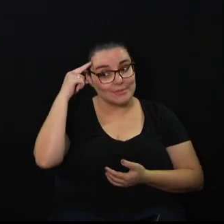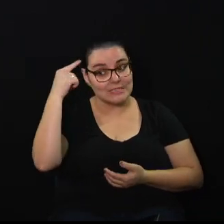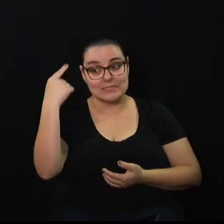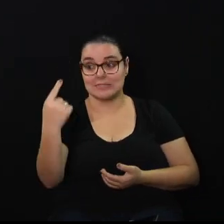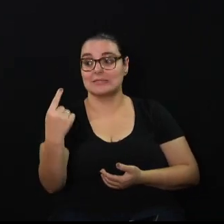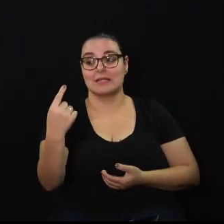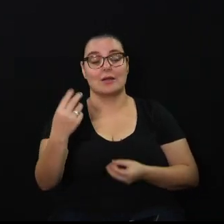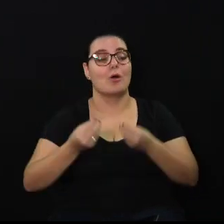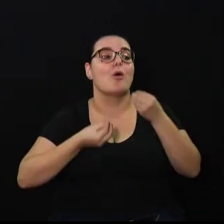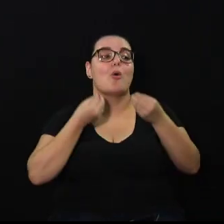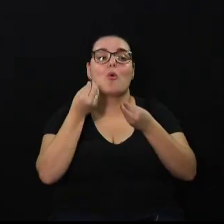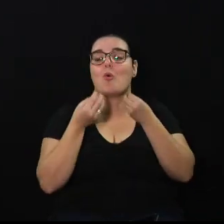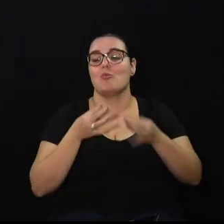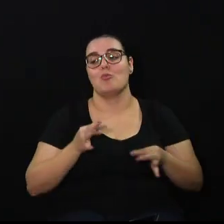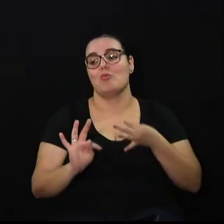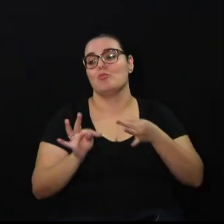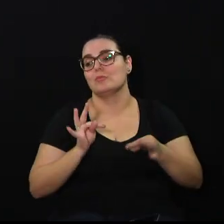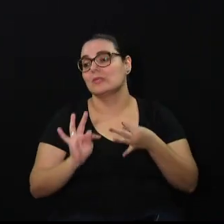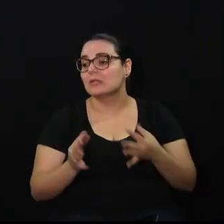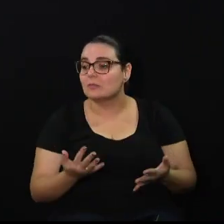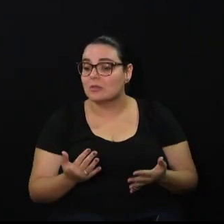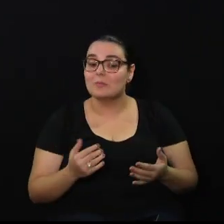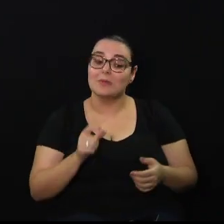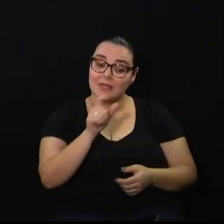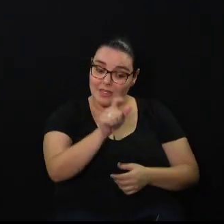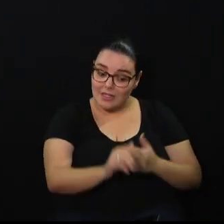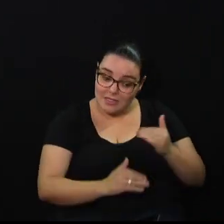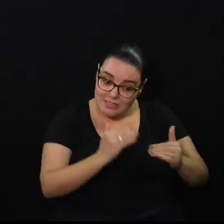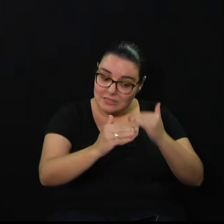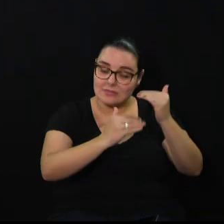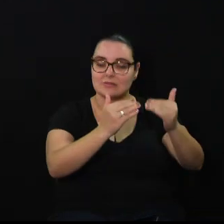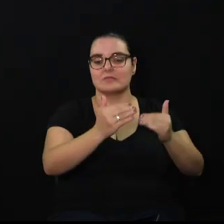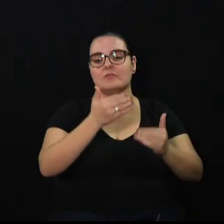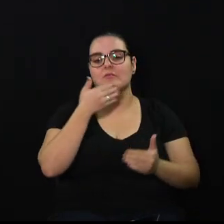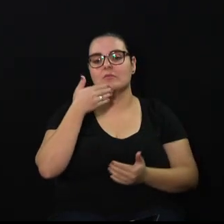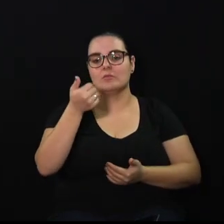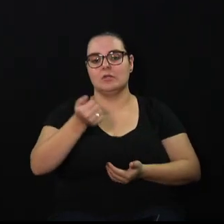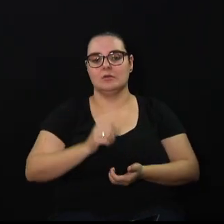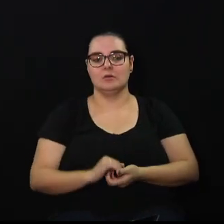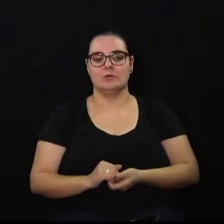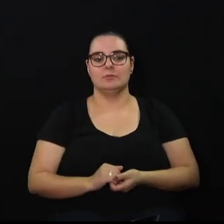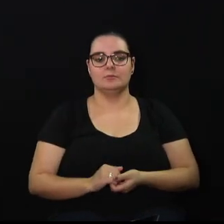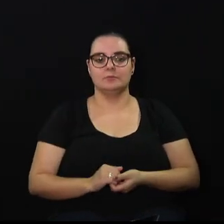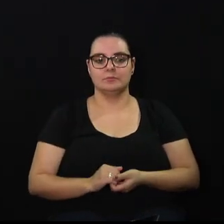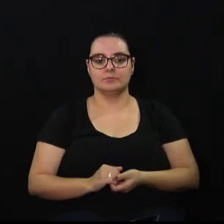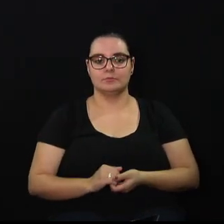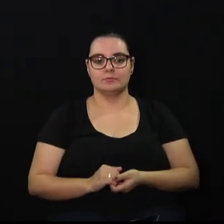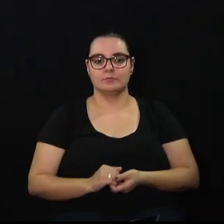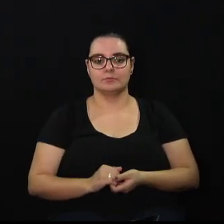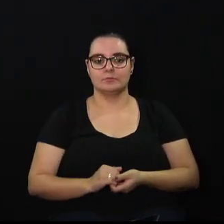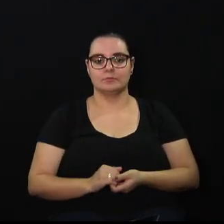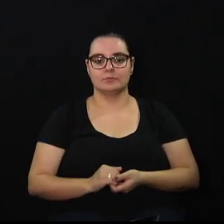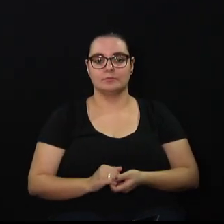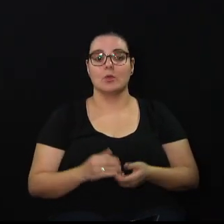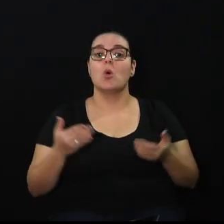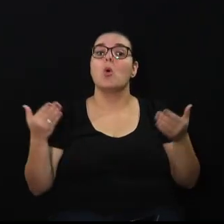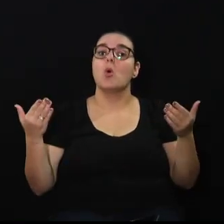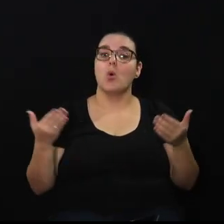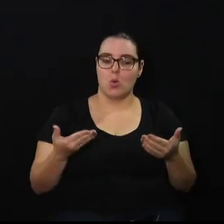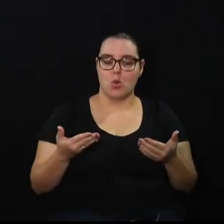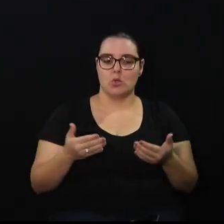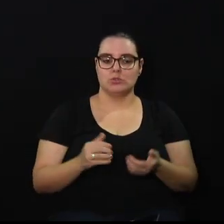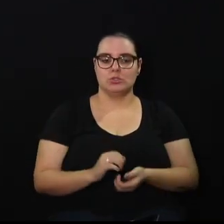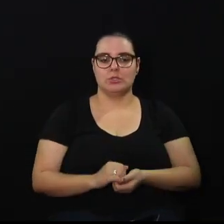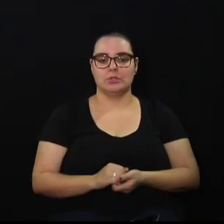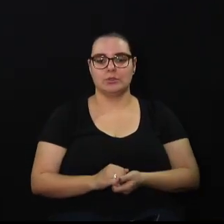intervenção por uma completa um completo desenvolvimento ela tá é hoje a gente